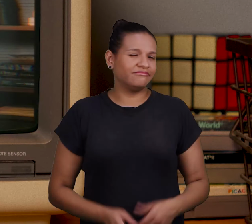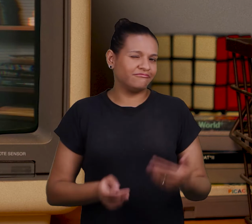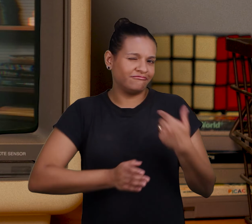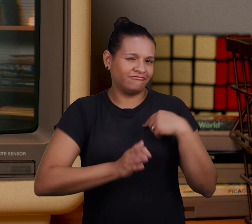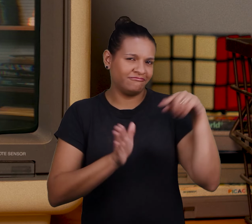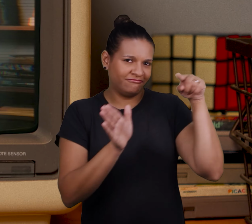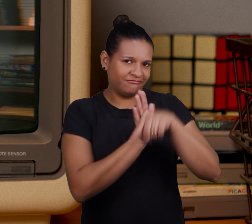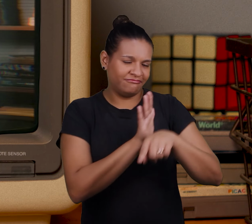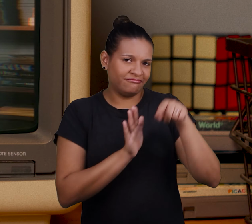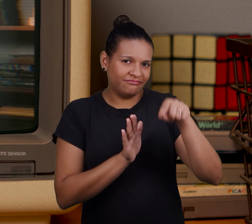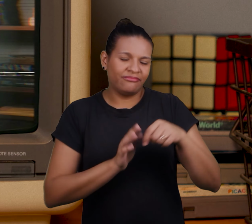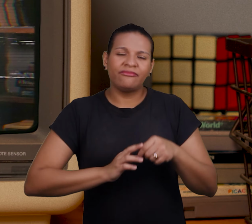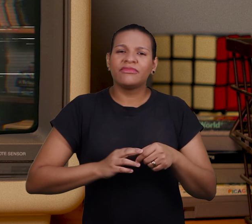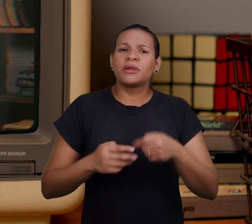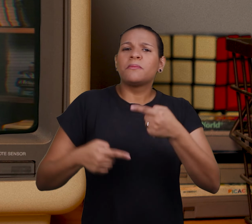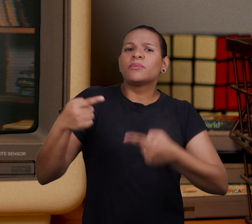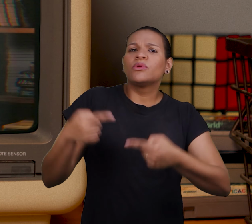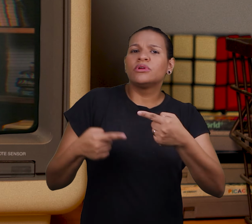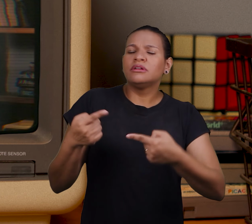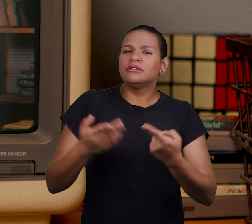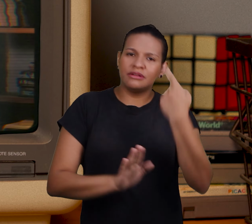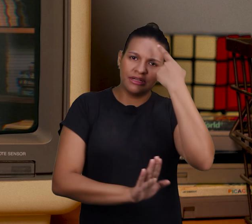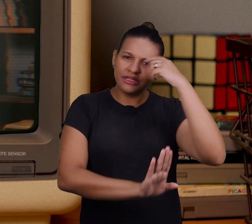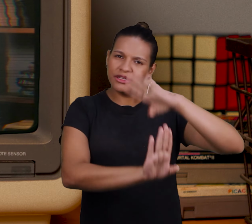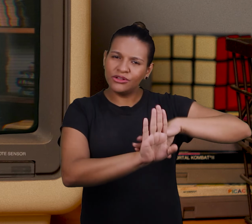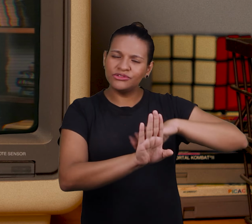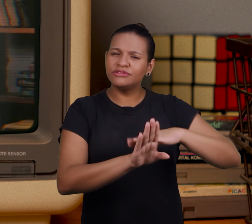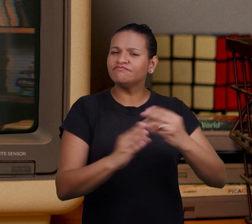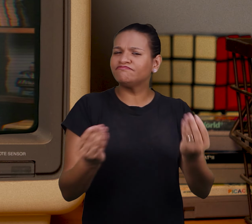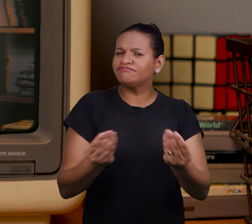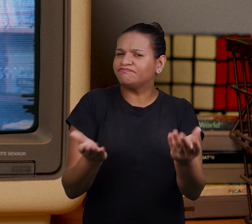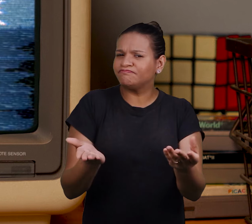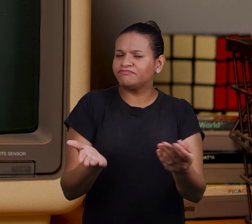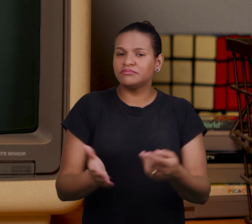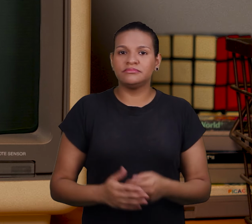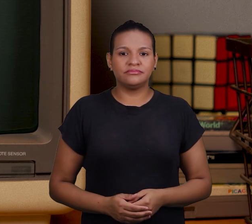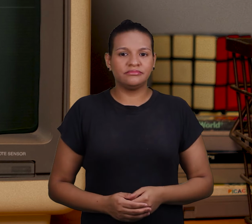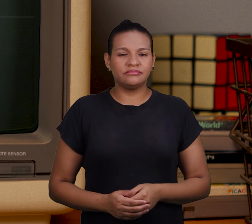E aí eu te pergunto, onde entra política e ideologia aí?